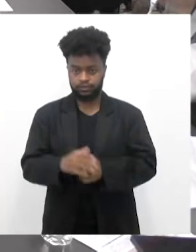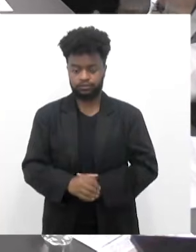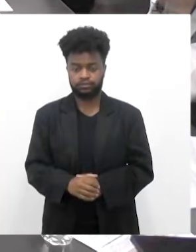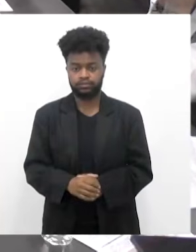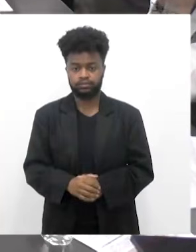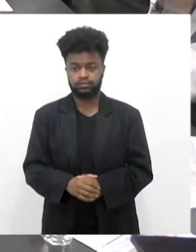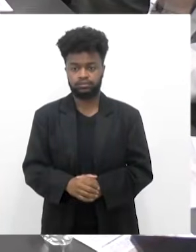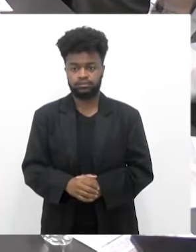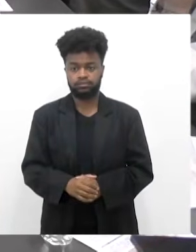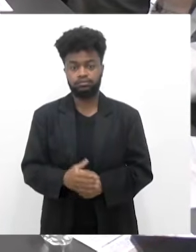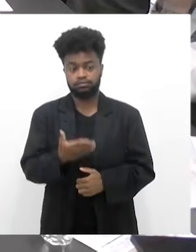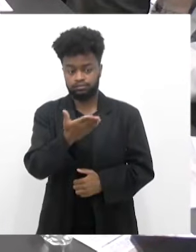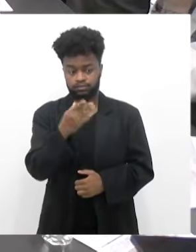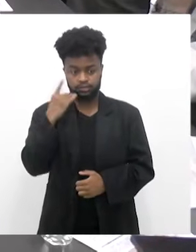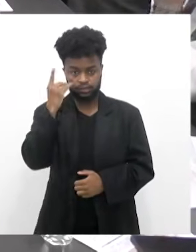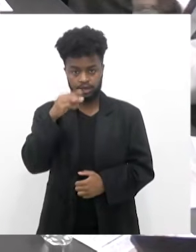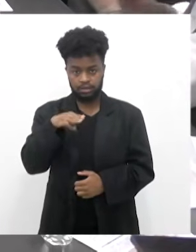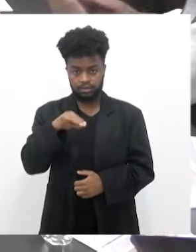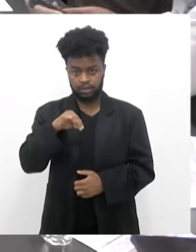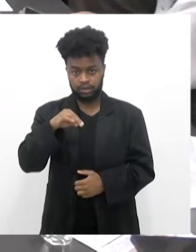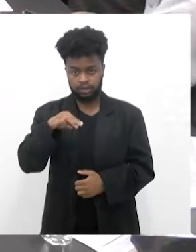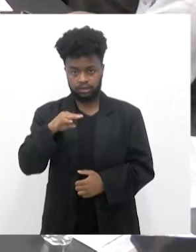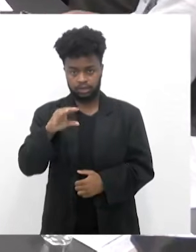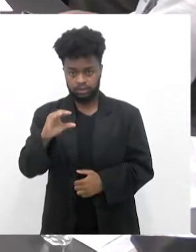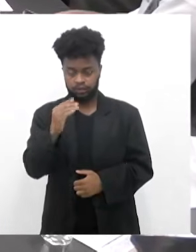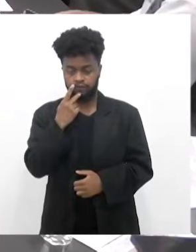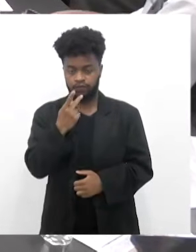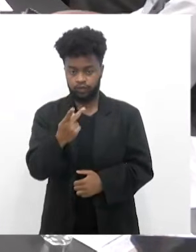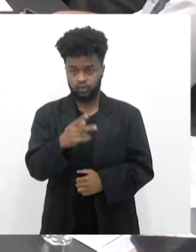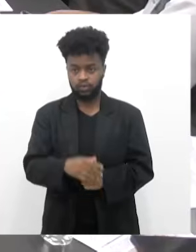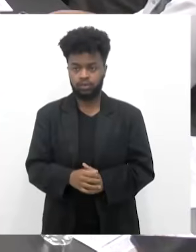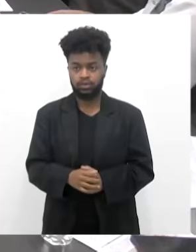como antecipou o deputado Mink, eu vou